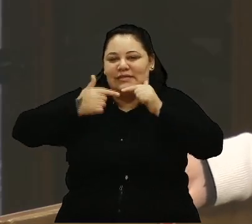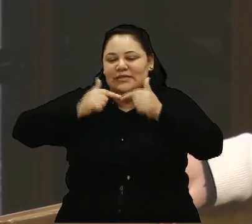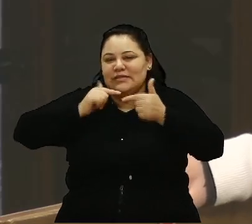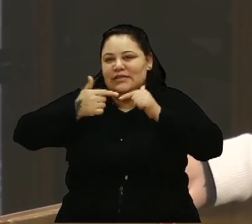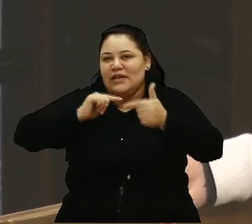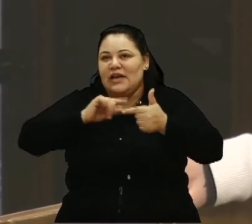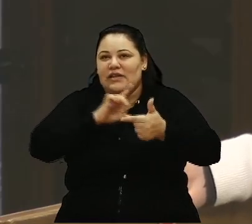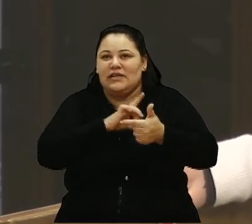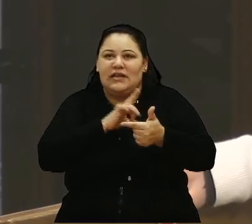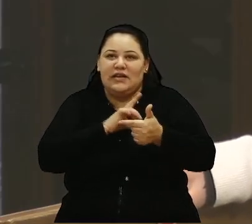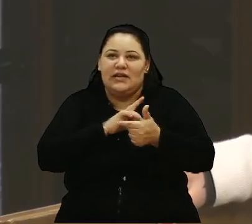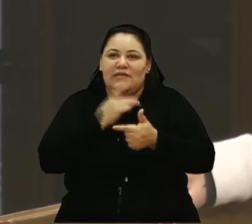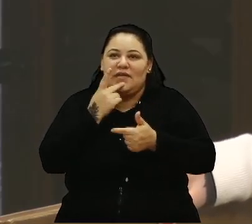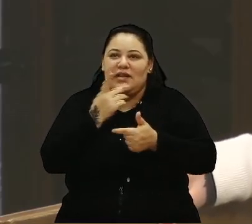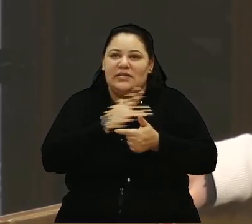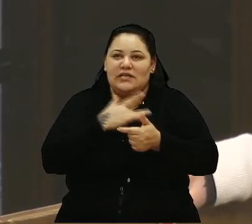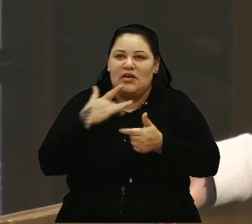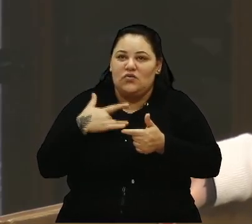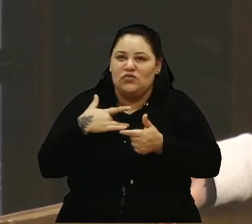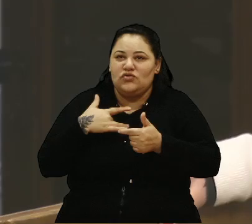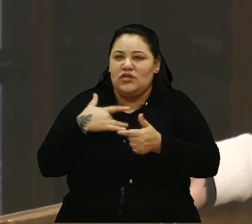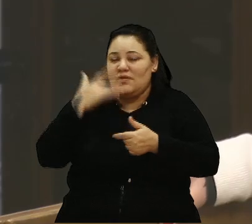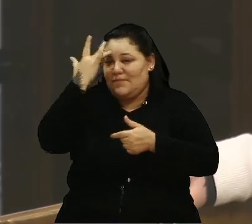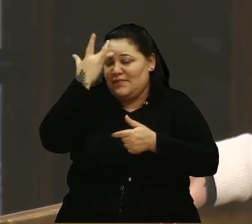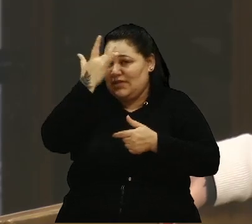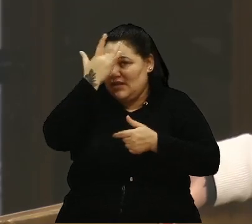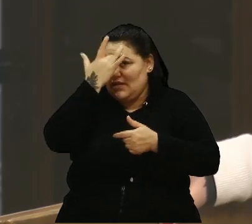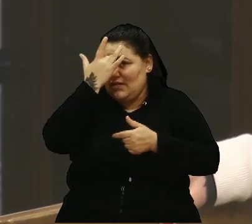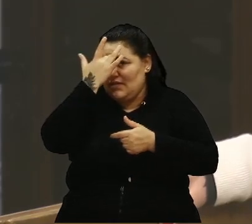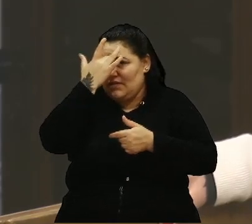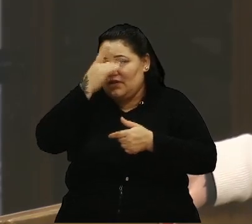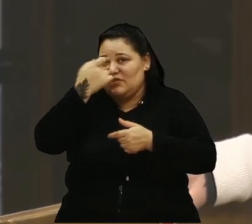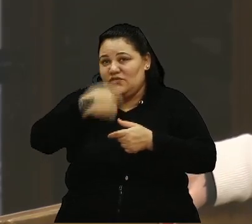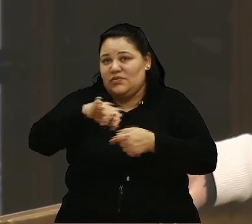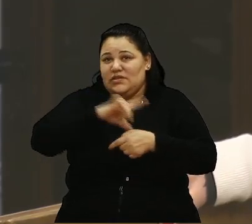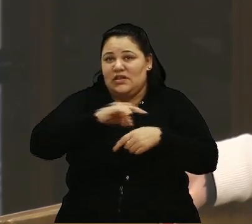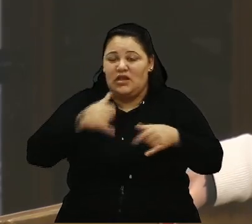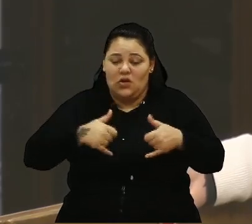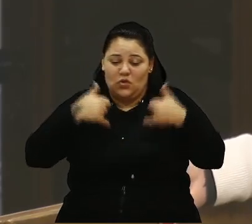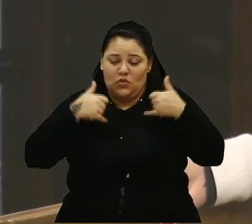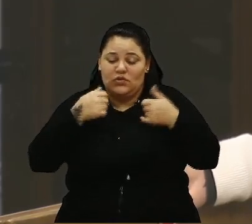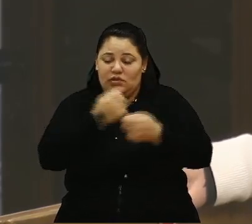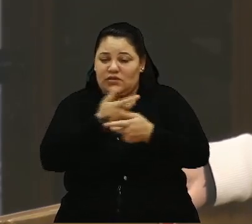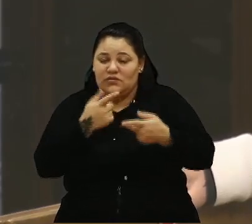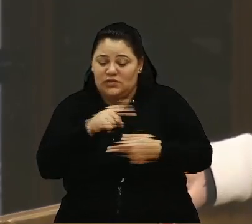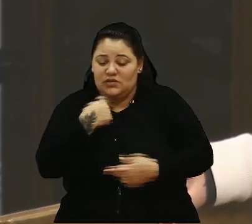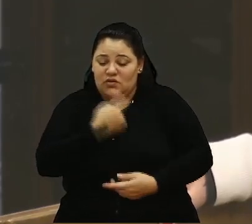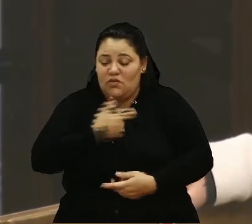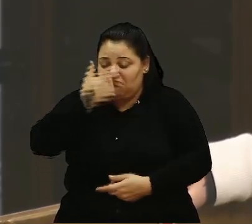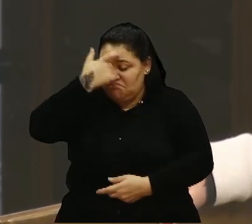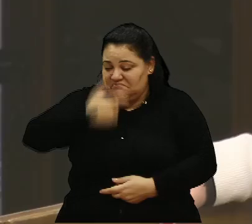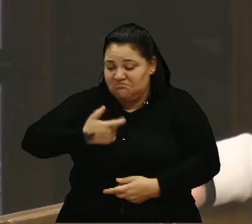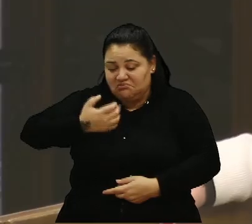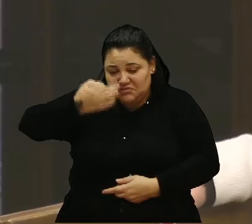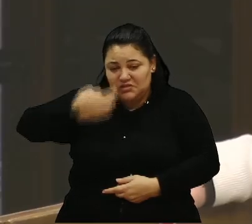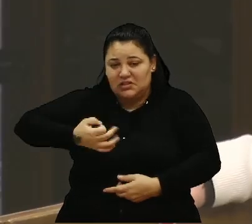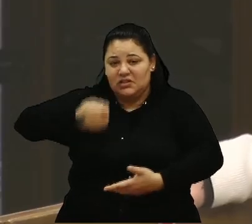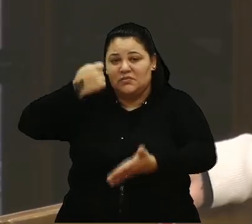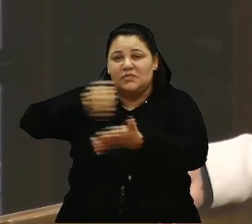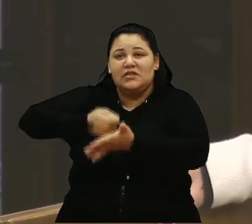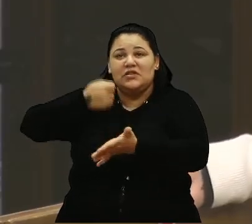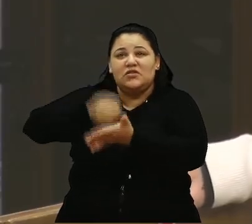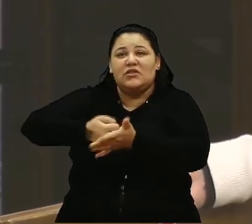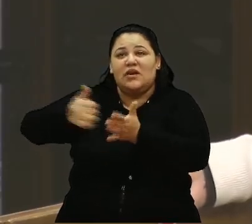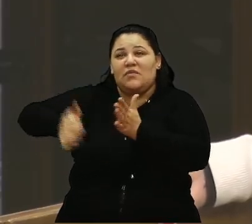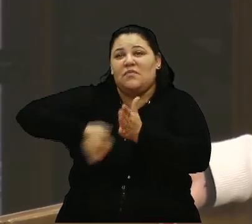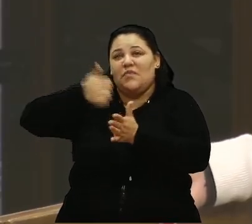sobre a pauta da saúde mental, que eu entendi que a gente tem que ter orgulho daquilo que a gente é e que a gente tem que lutar por melhores condições